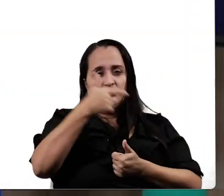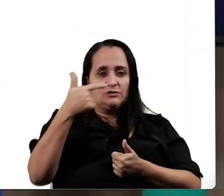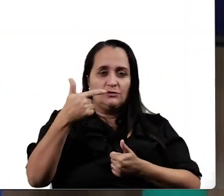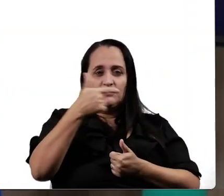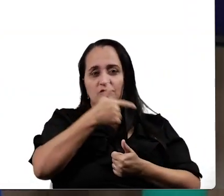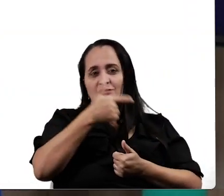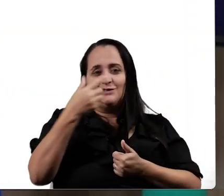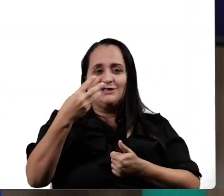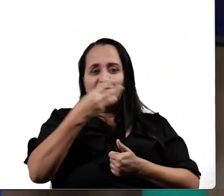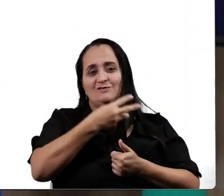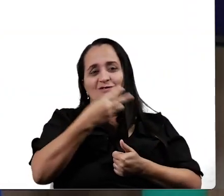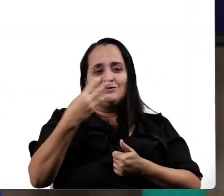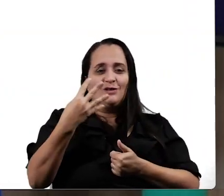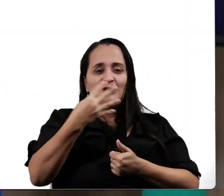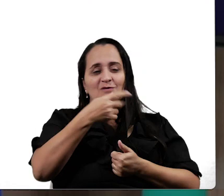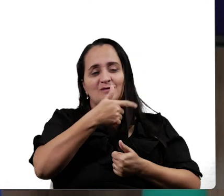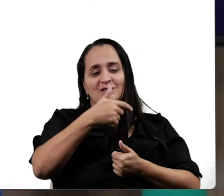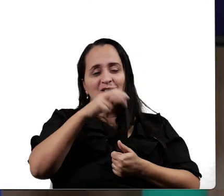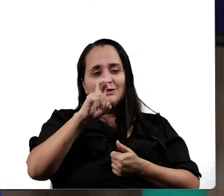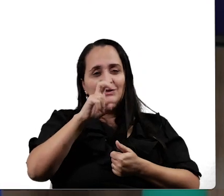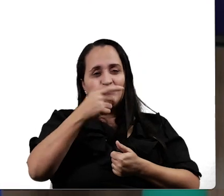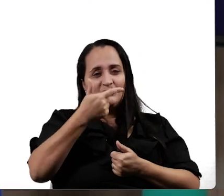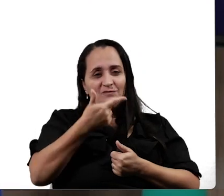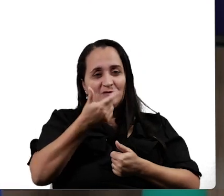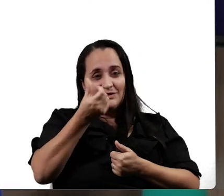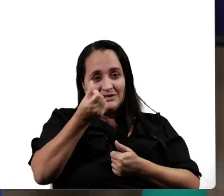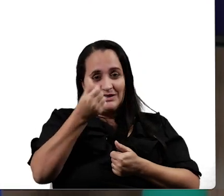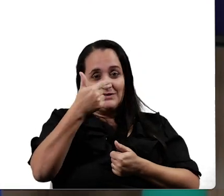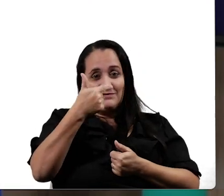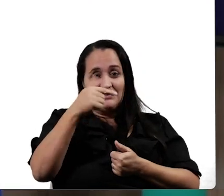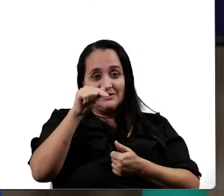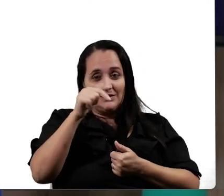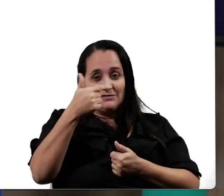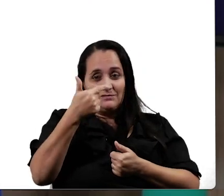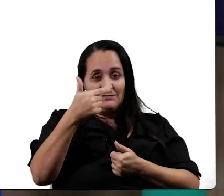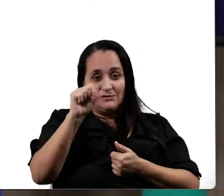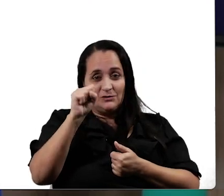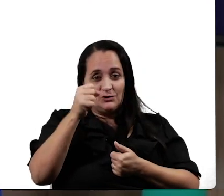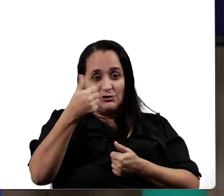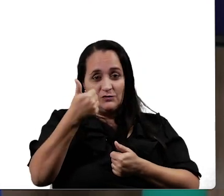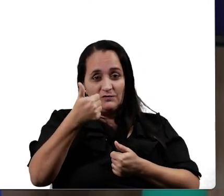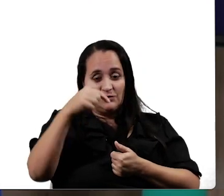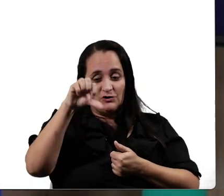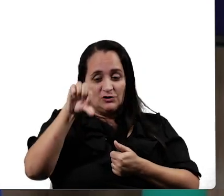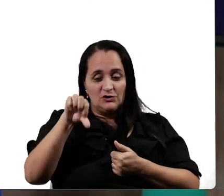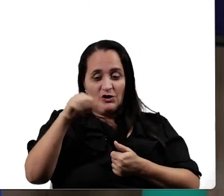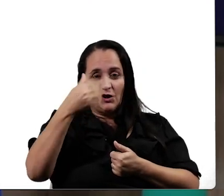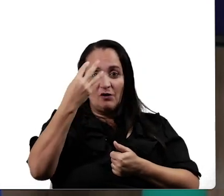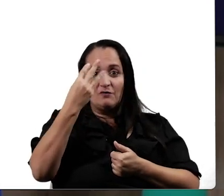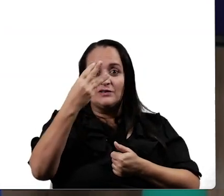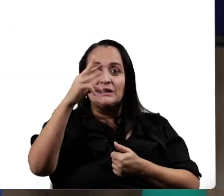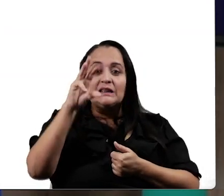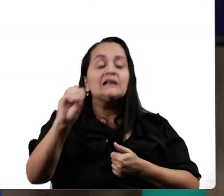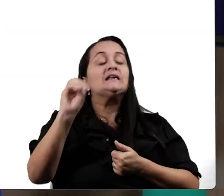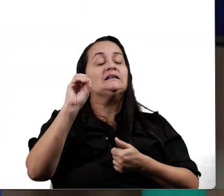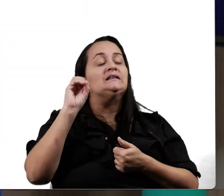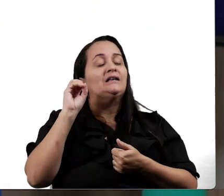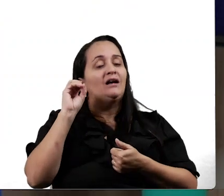21 22 23 24 2 26 27 28 29